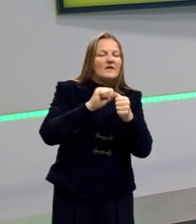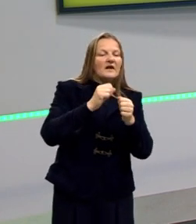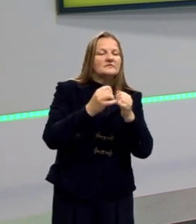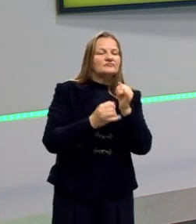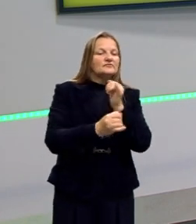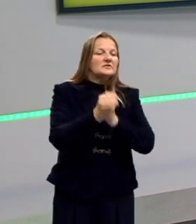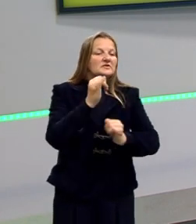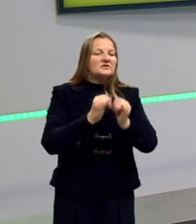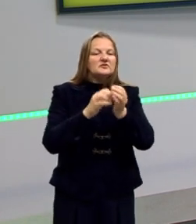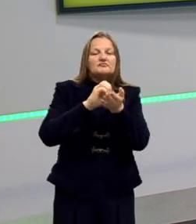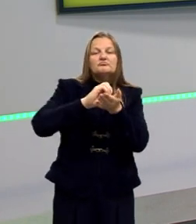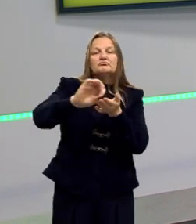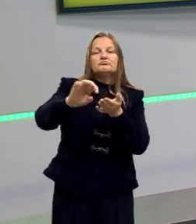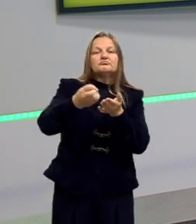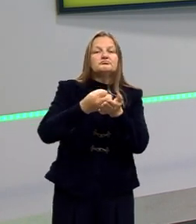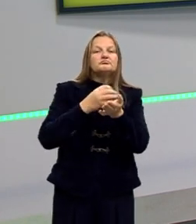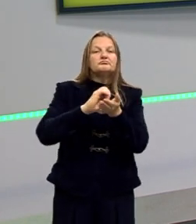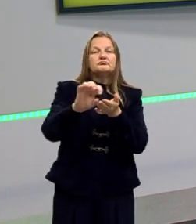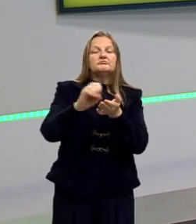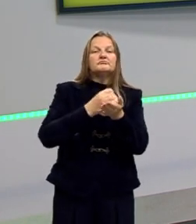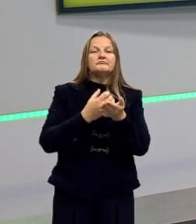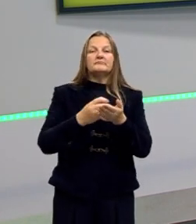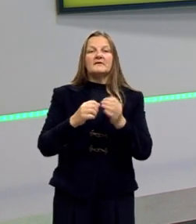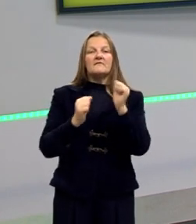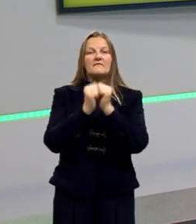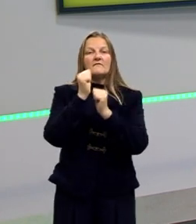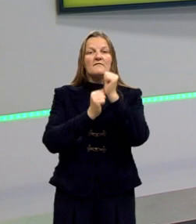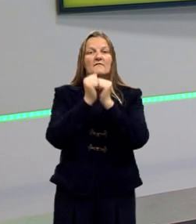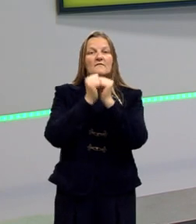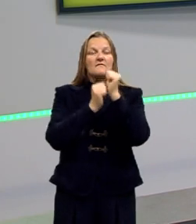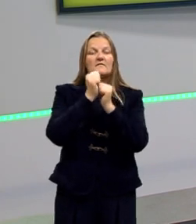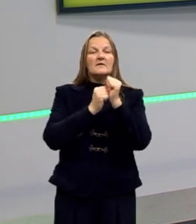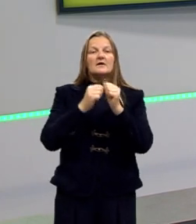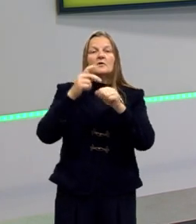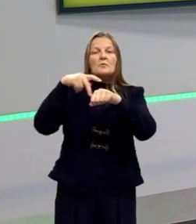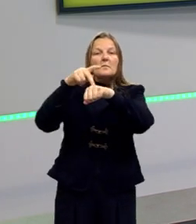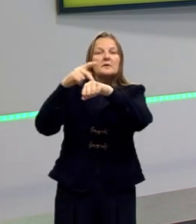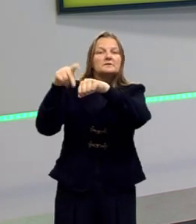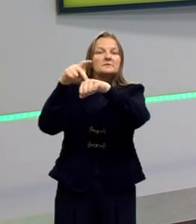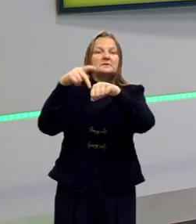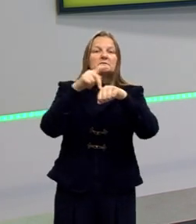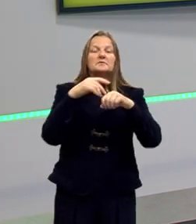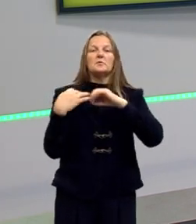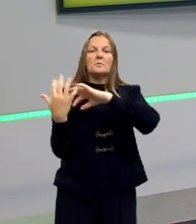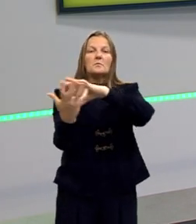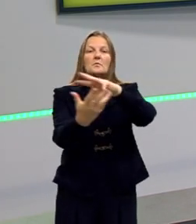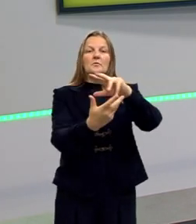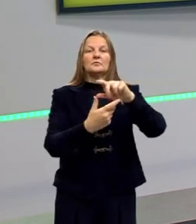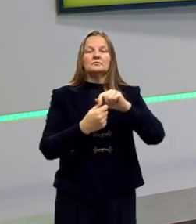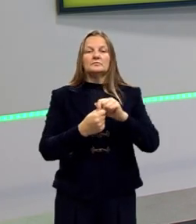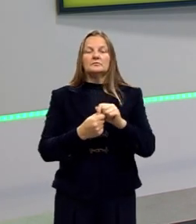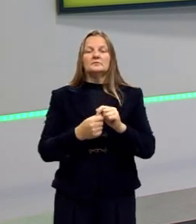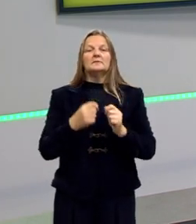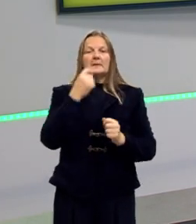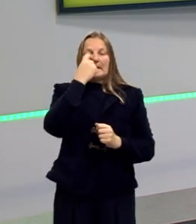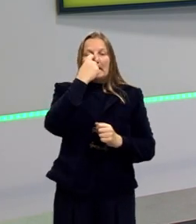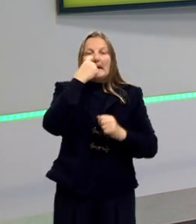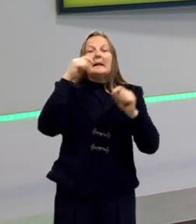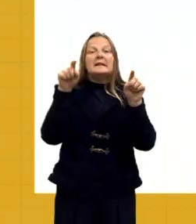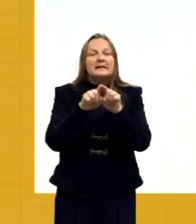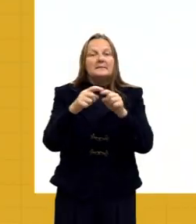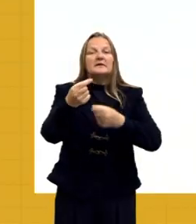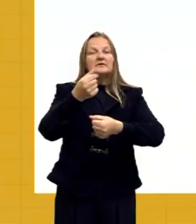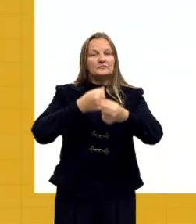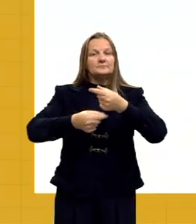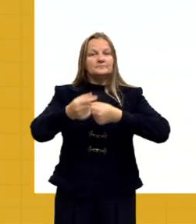internet no e-mail né E aí a pessoa vai fabricar no outro lugar do mundo tá a gurizada e a globalização Econômica